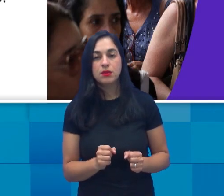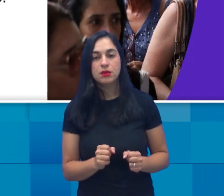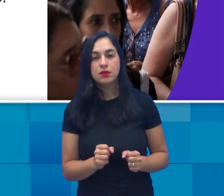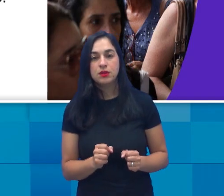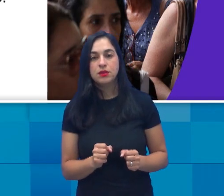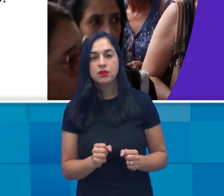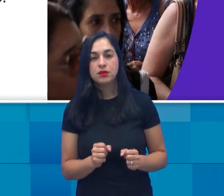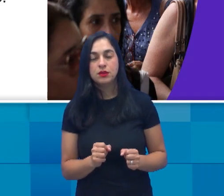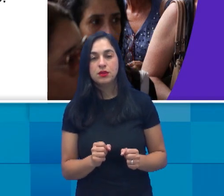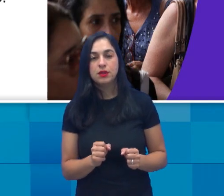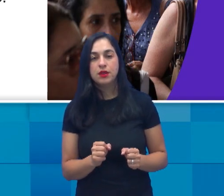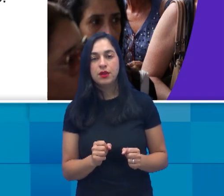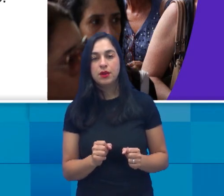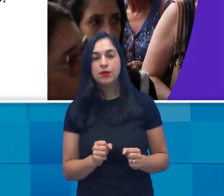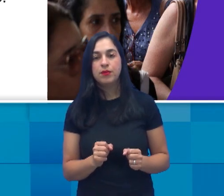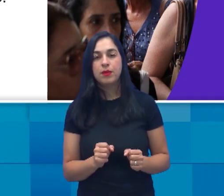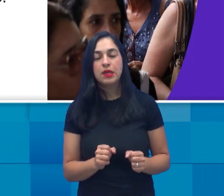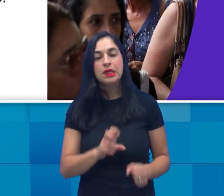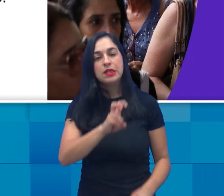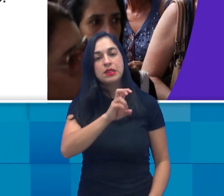atendidas antes mesmo